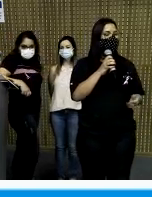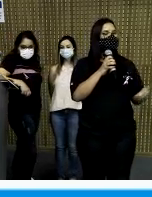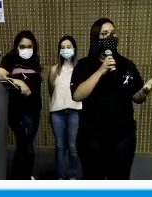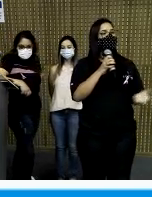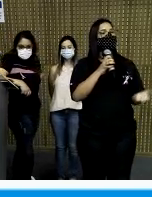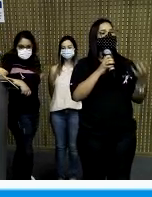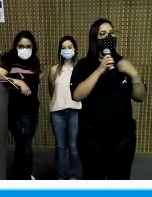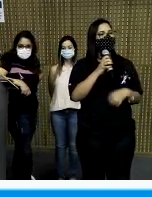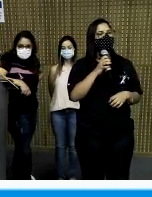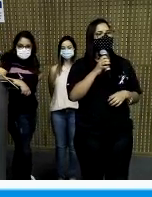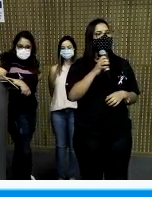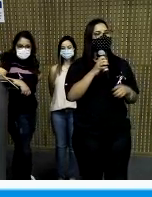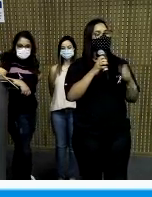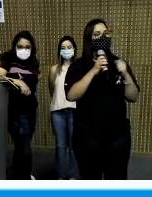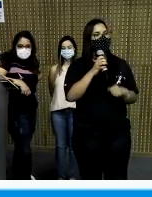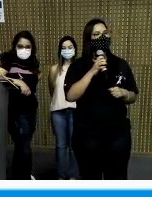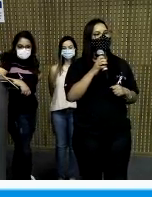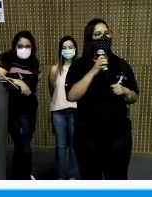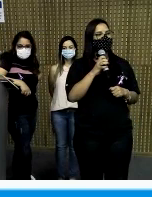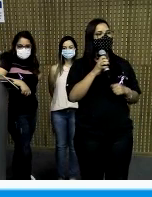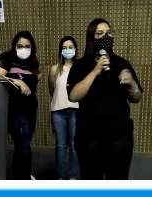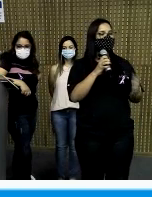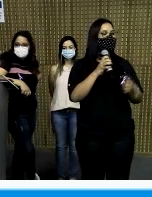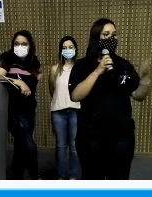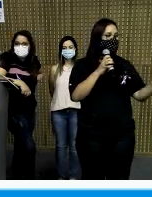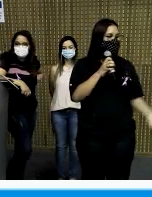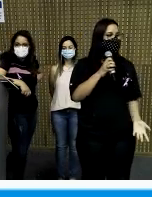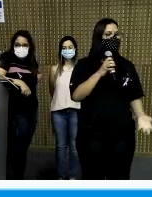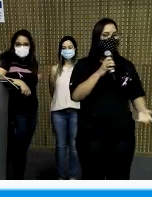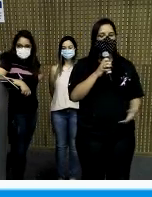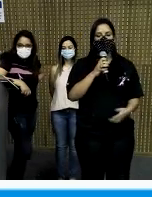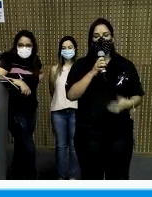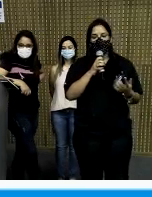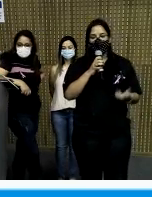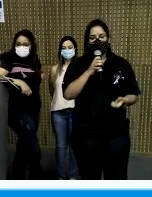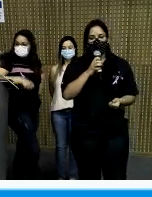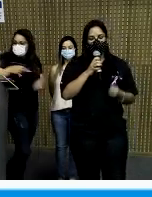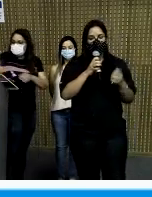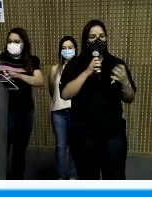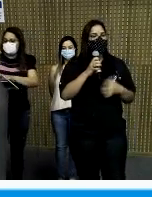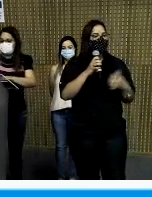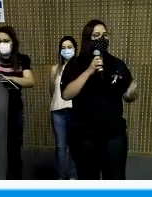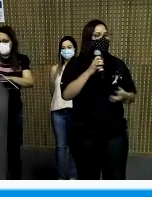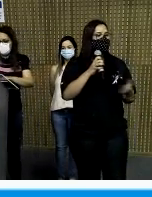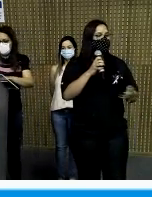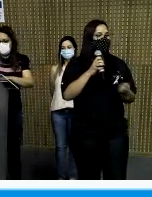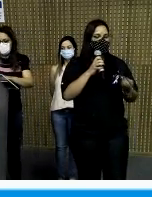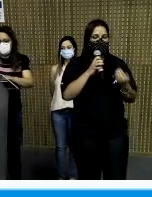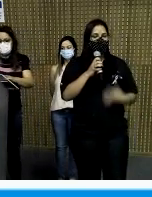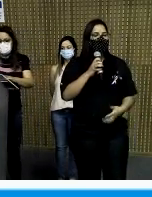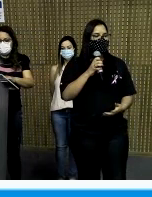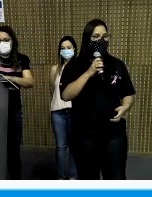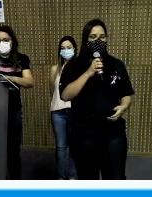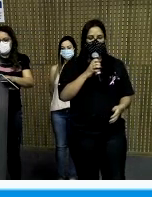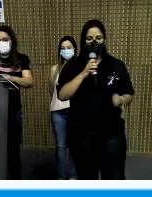pela rede, de preferência venha na unidade que a gente consegue cancelar e passar a vaga para outra pessoa, né? Aí a gente está ainda estudando uma forma de